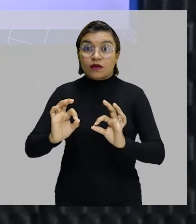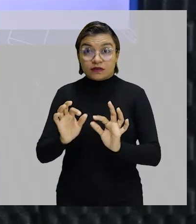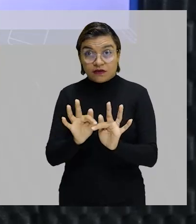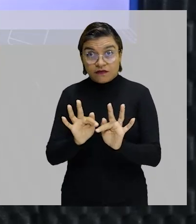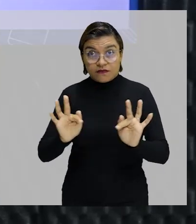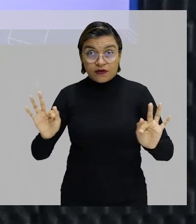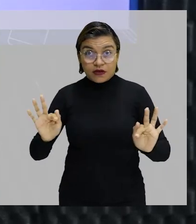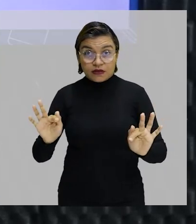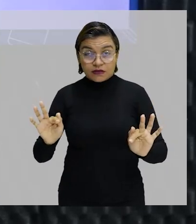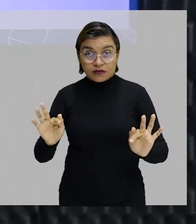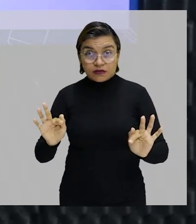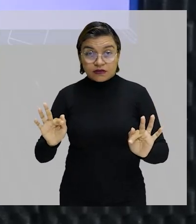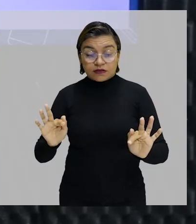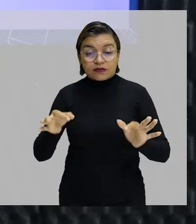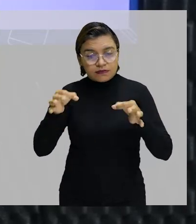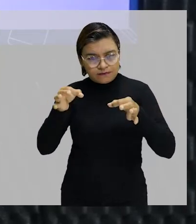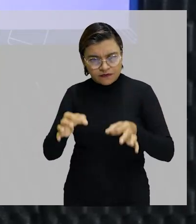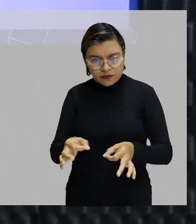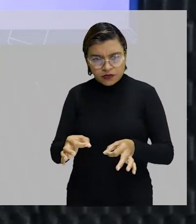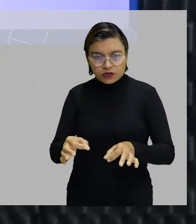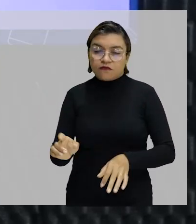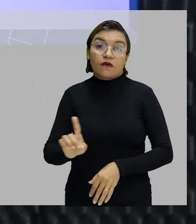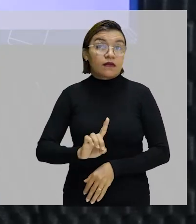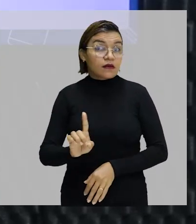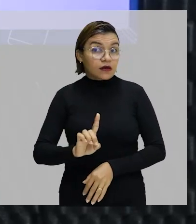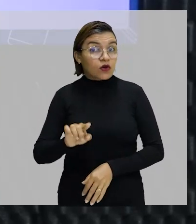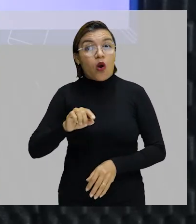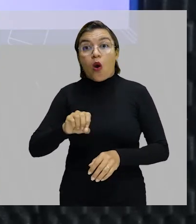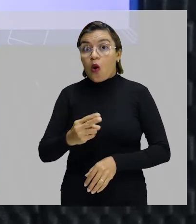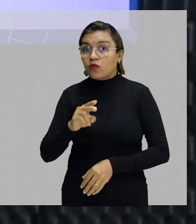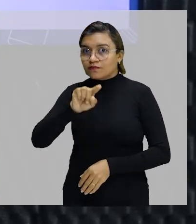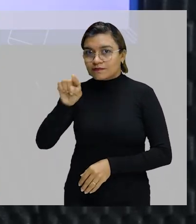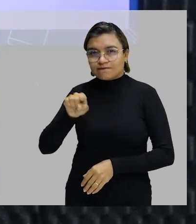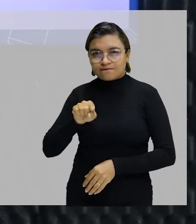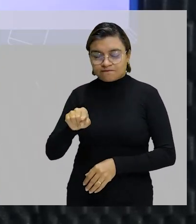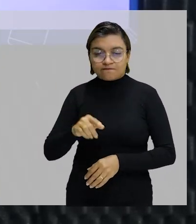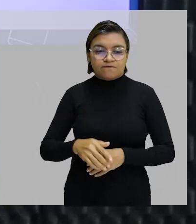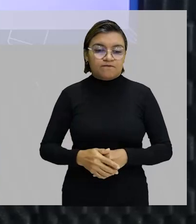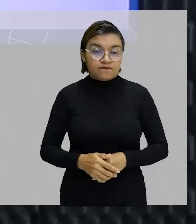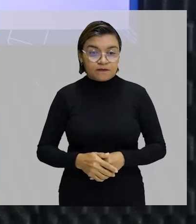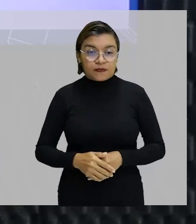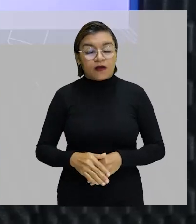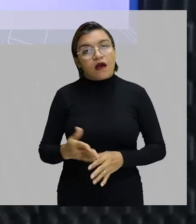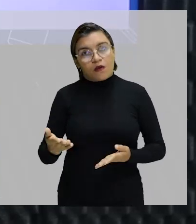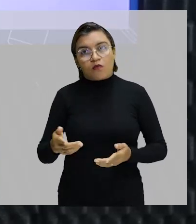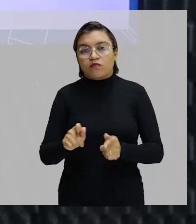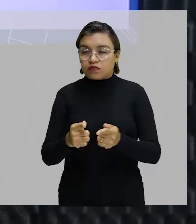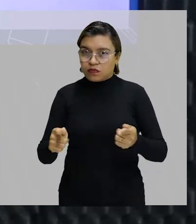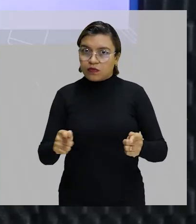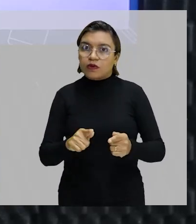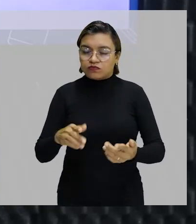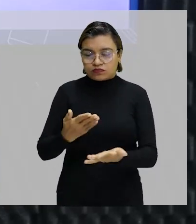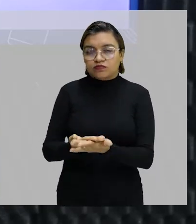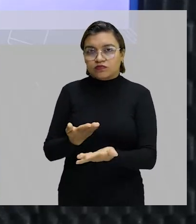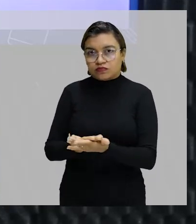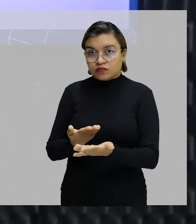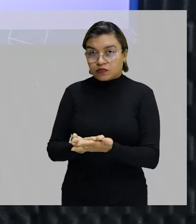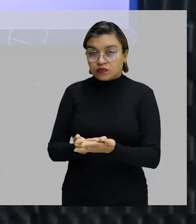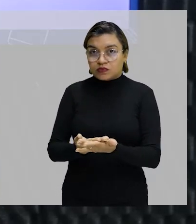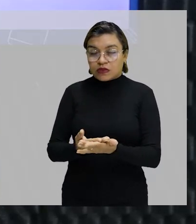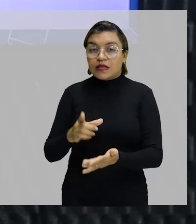frases afirmativas, interrogativas e negativas nesse tempo verbal. Então, é uma aula de gramática, trabalhando com